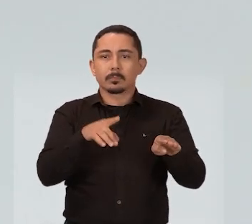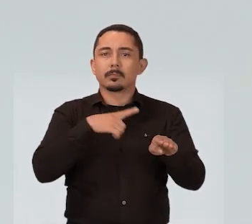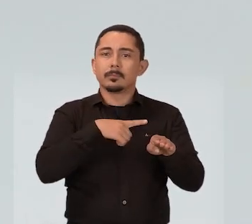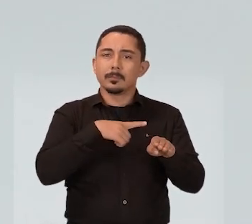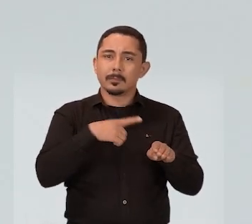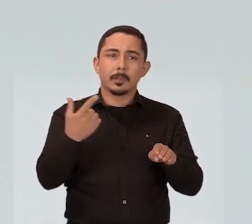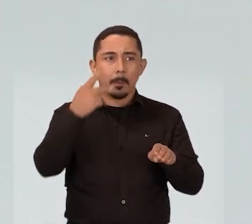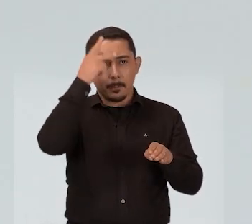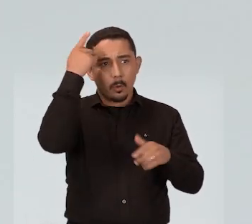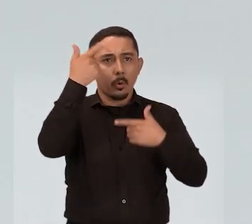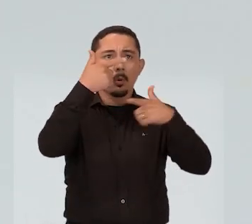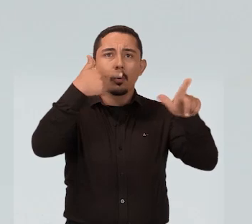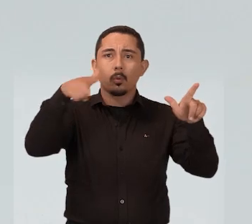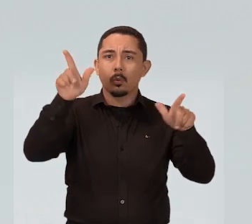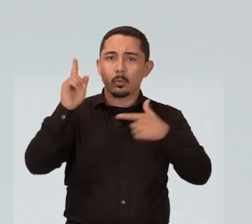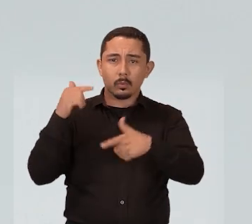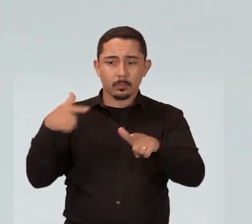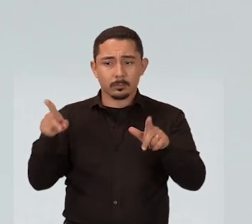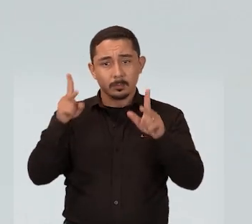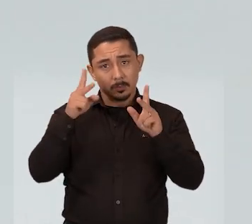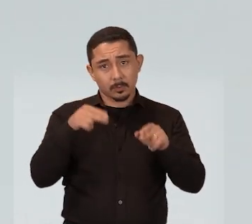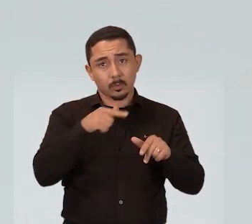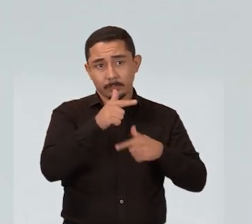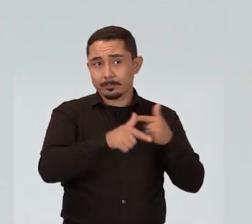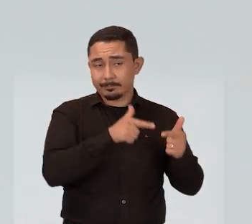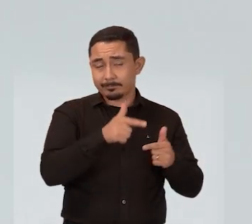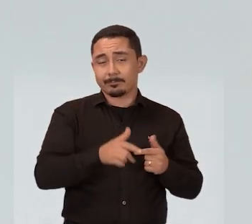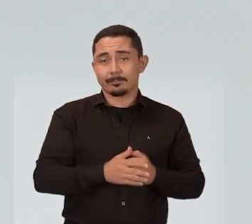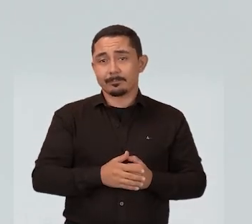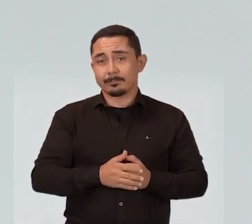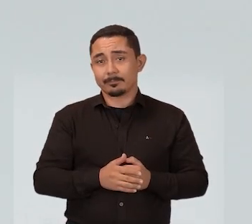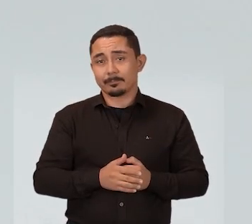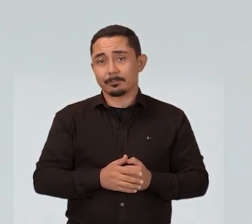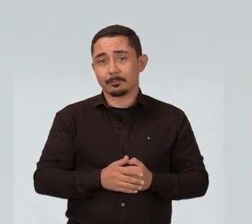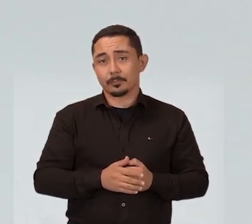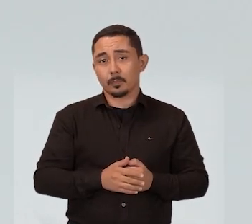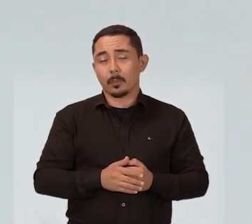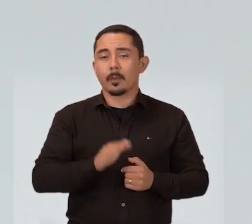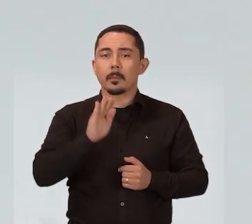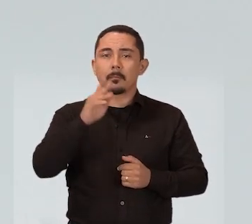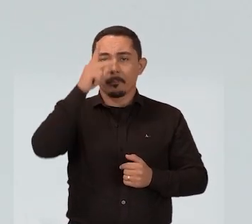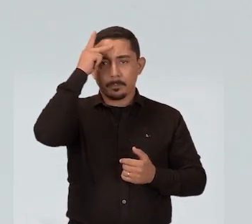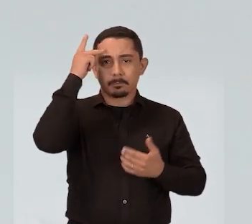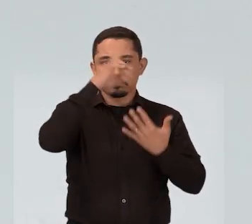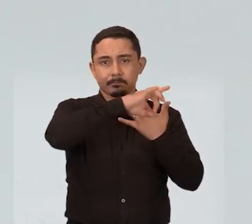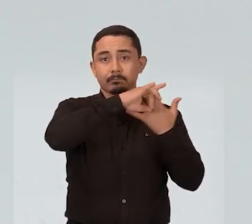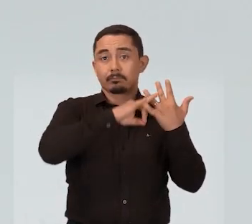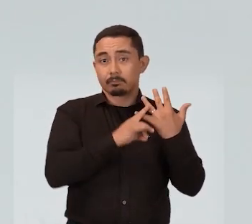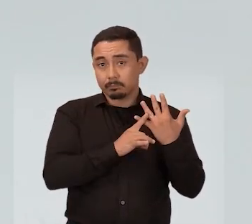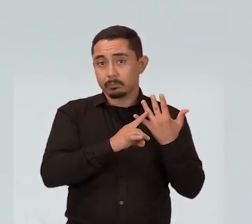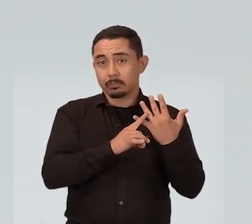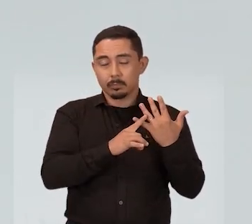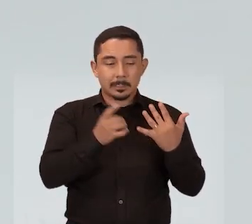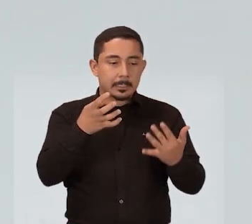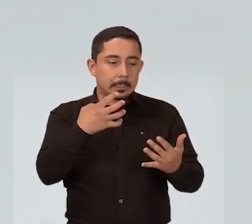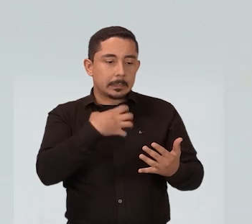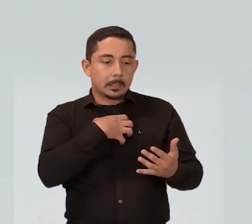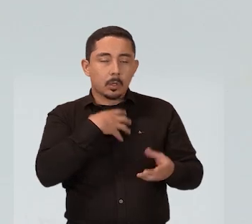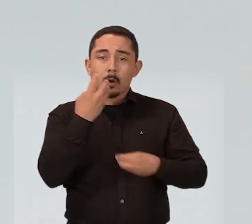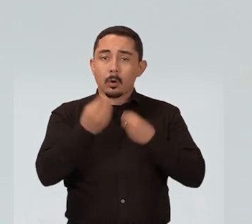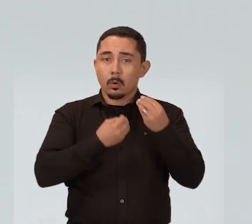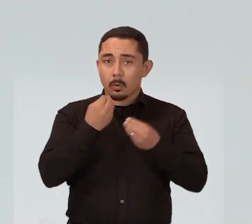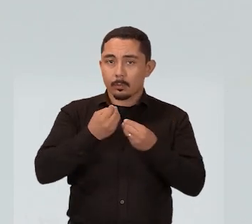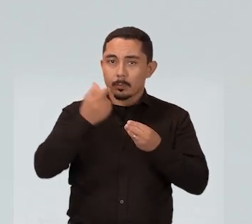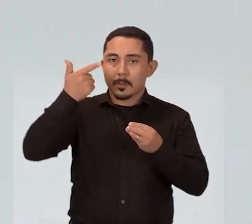em relação a outras pessoas que ocupam um mesmo cargo. Mas como as pessoas com deficiência têm se